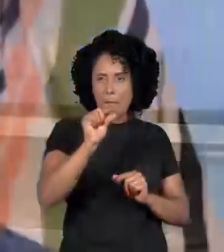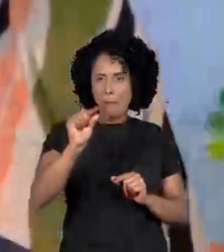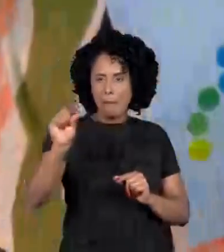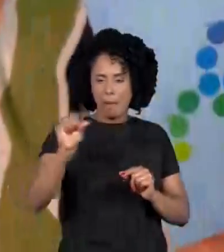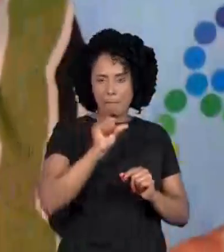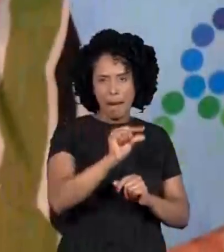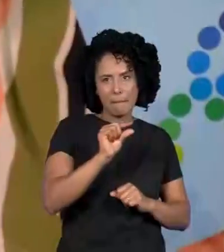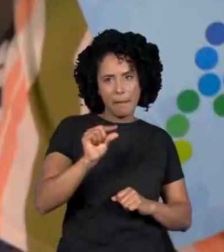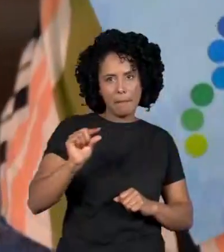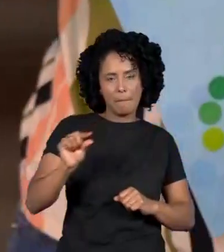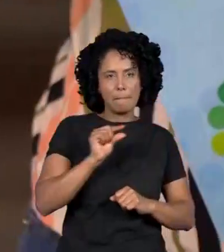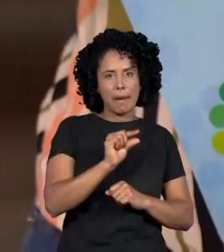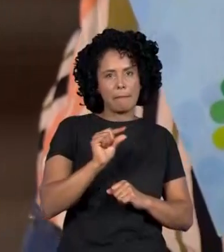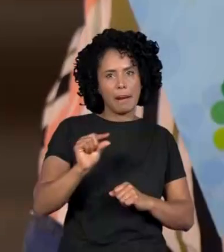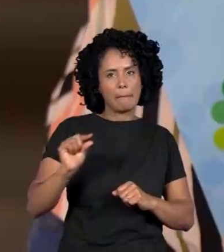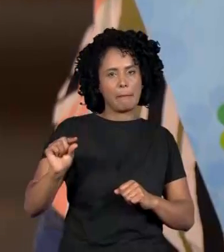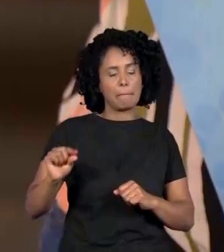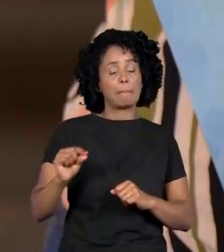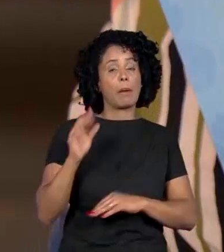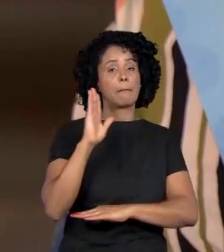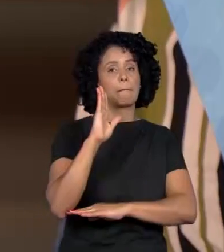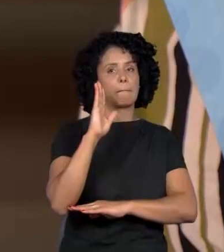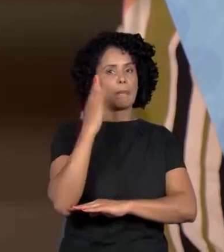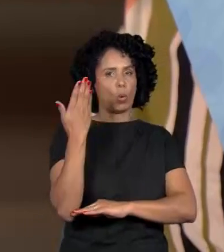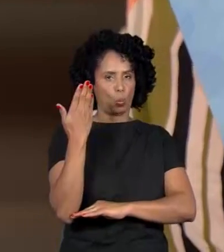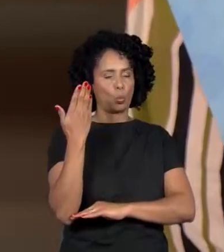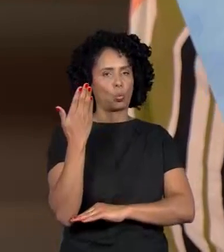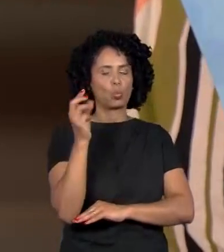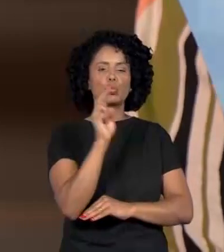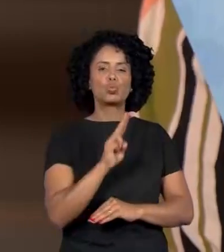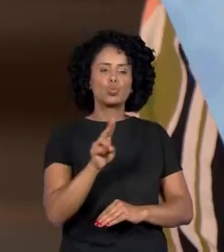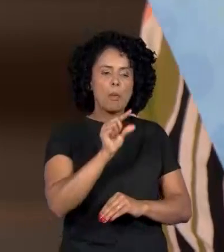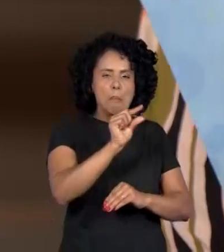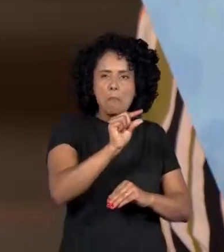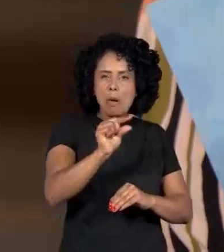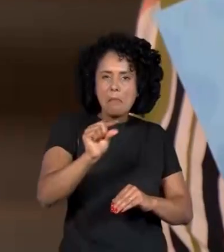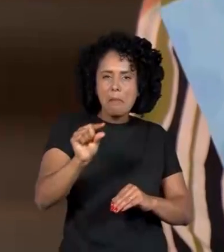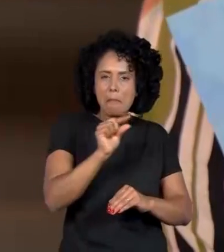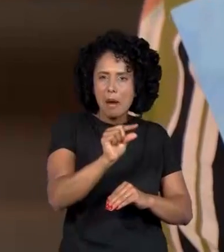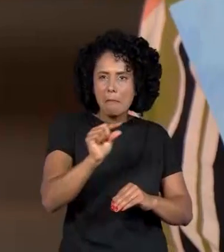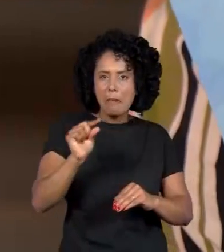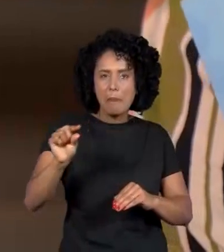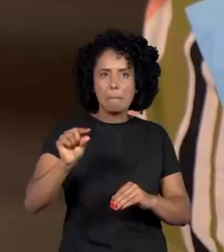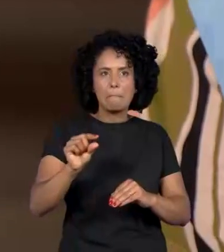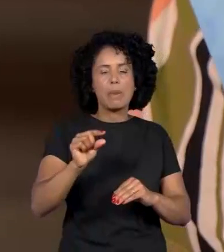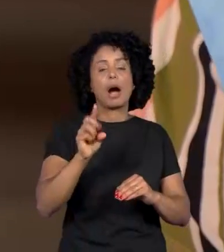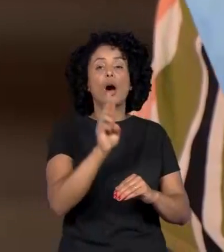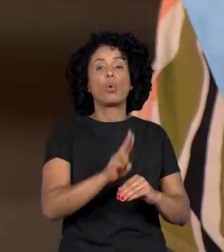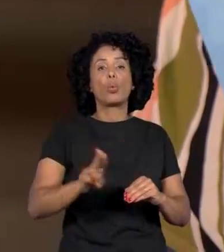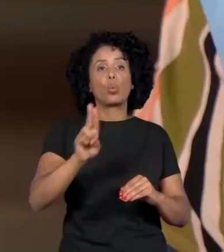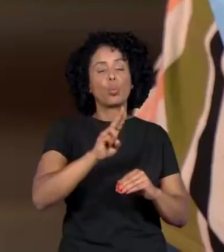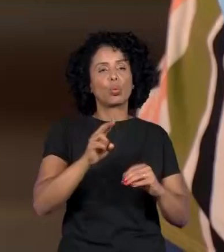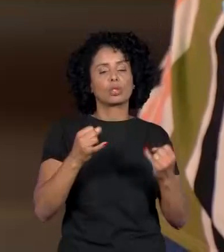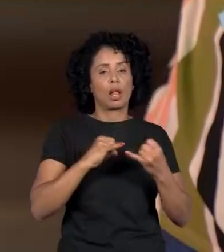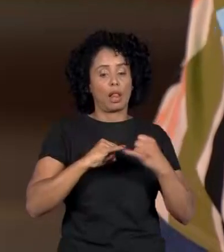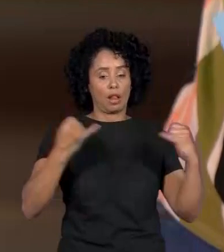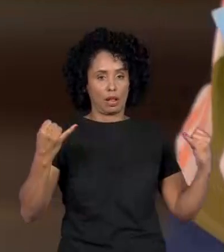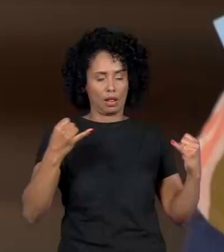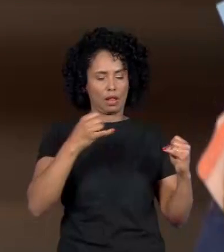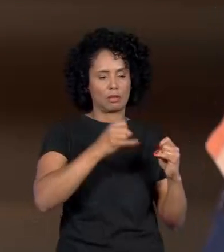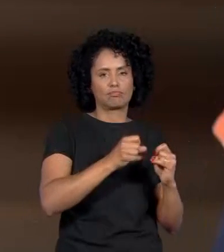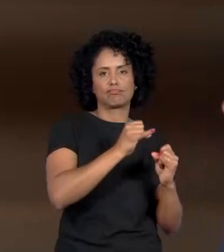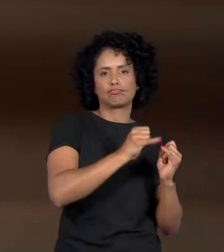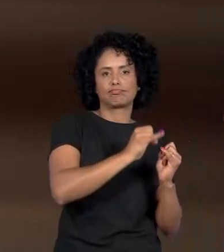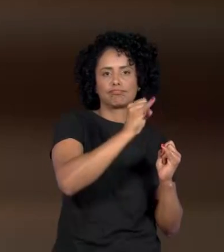de madeira ou pode ser de papelão, com alguns pininhos. E vocês podem reproduzir usando prego ou colando tampinhas